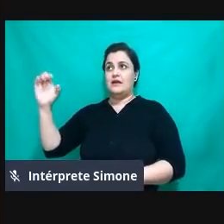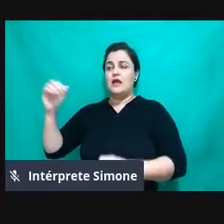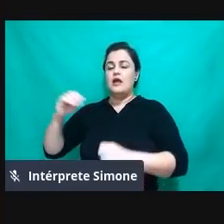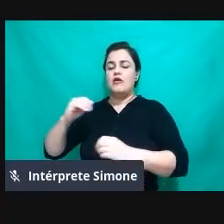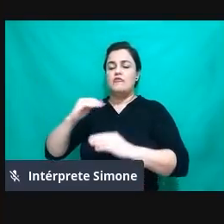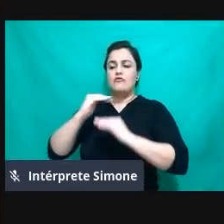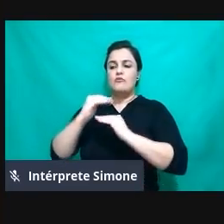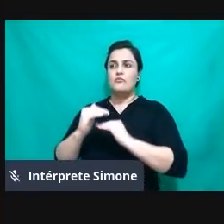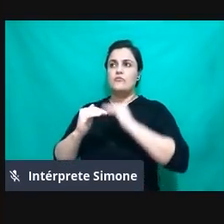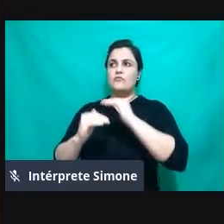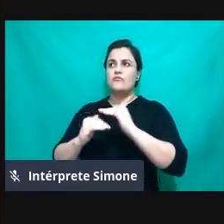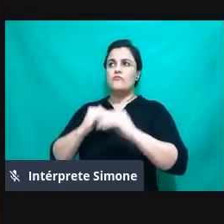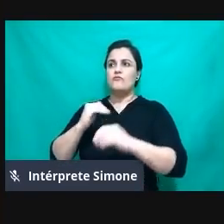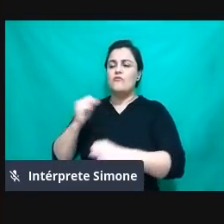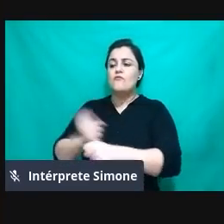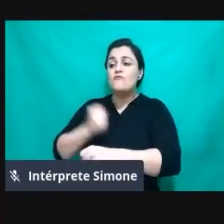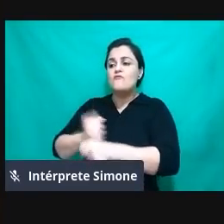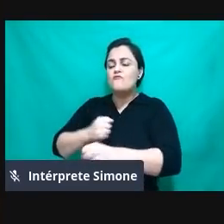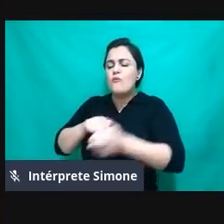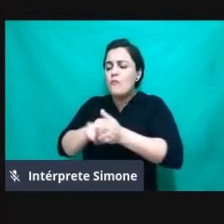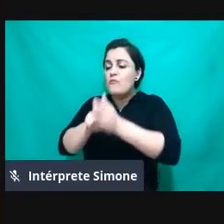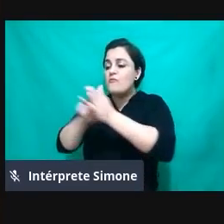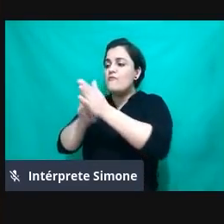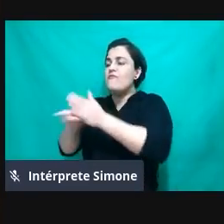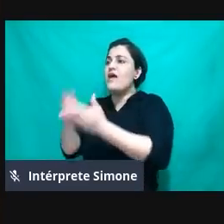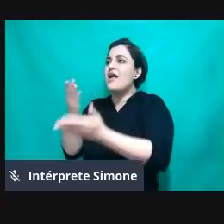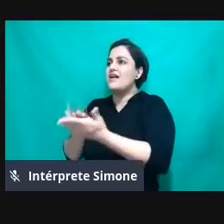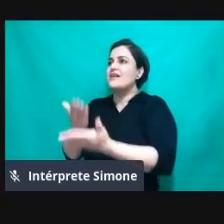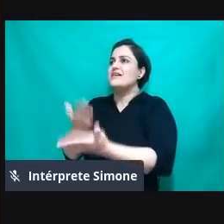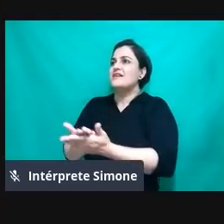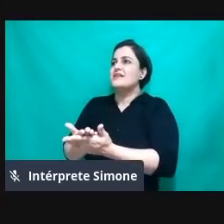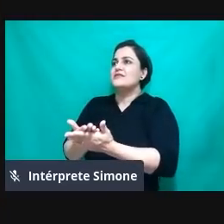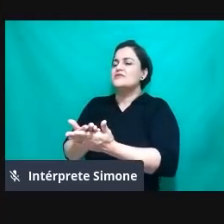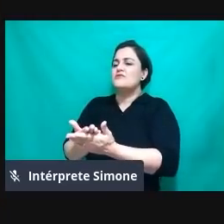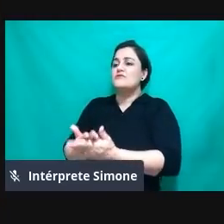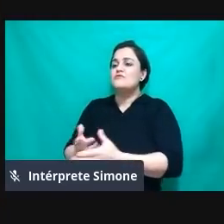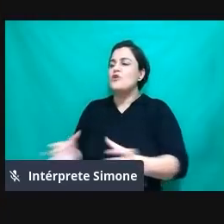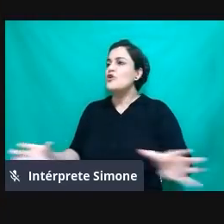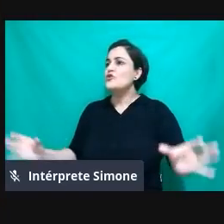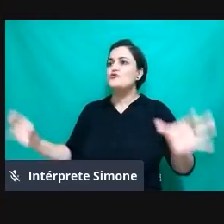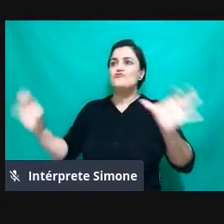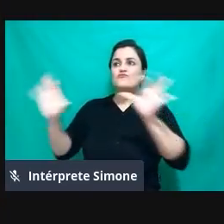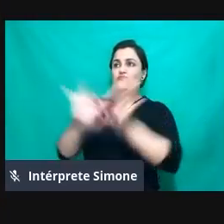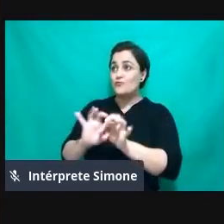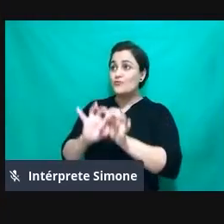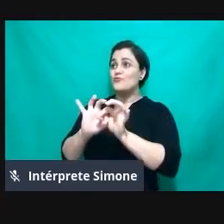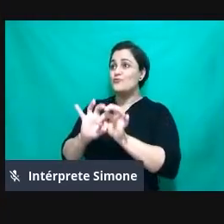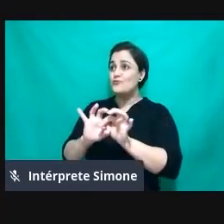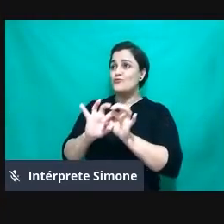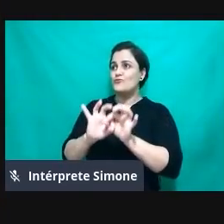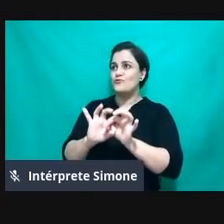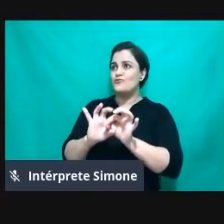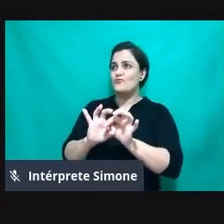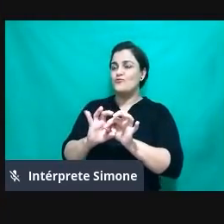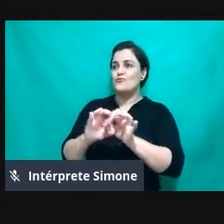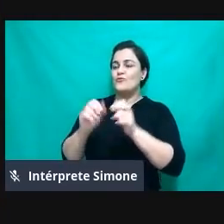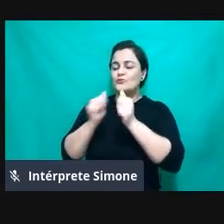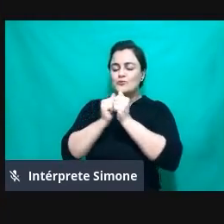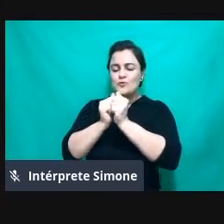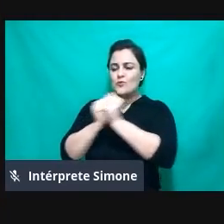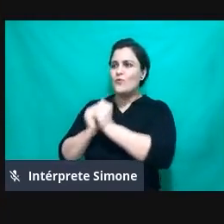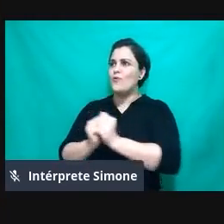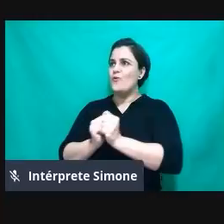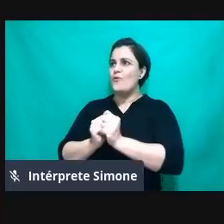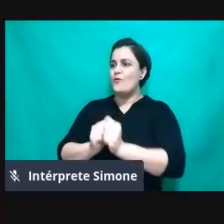tenho um certo orgulho. Nos outros documentos, nós tivemos a participação dos outros professores?